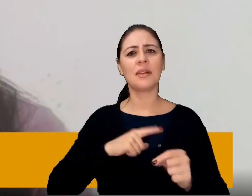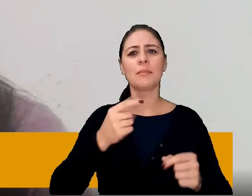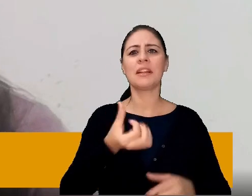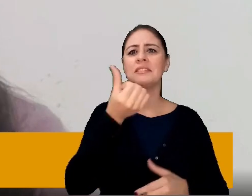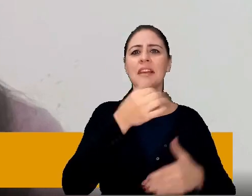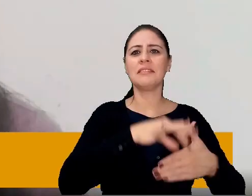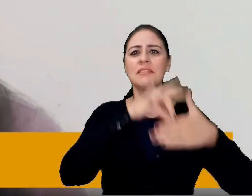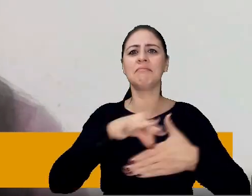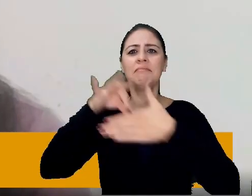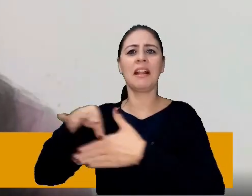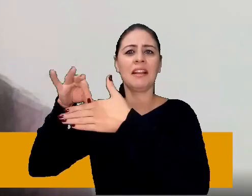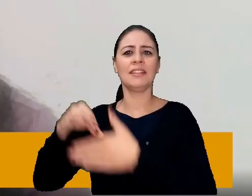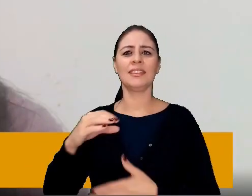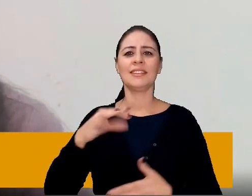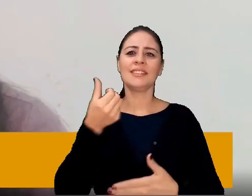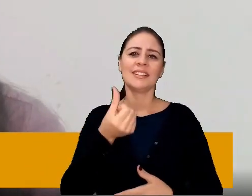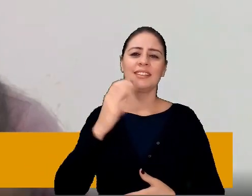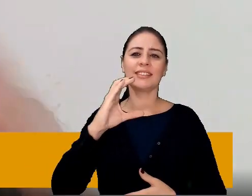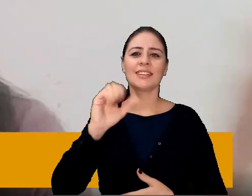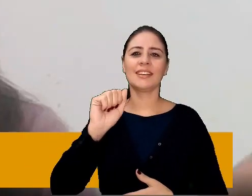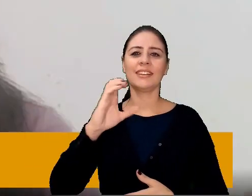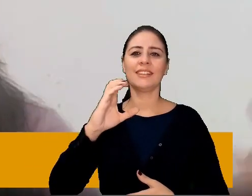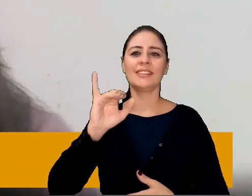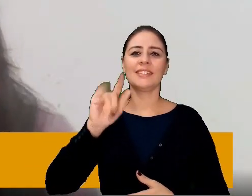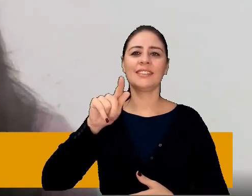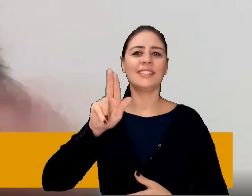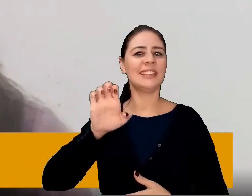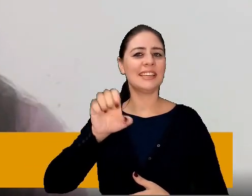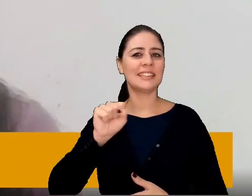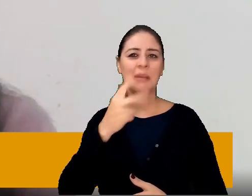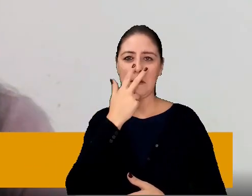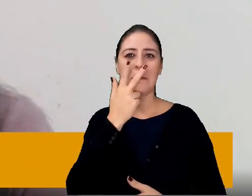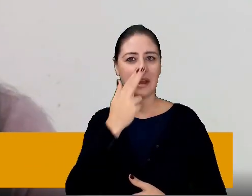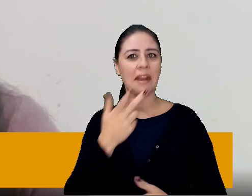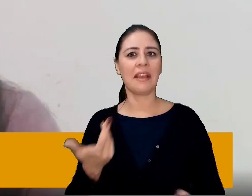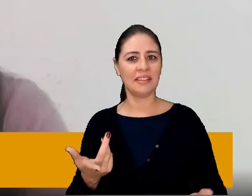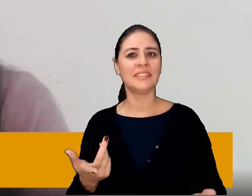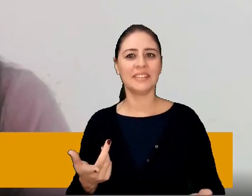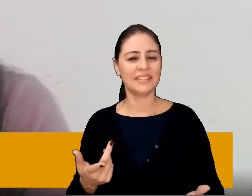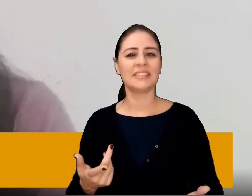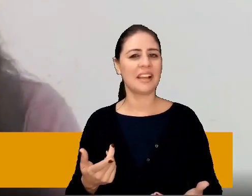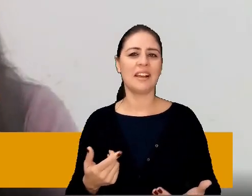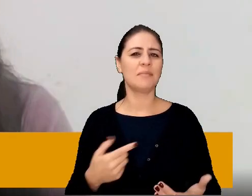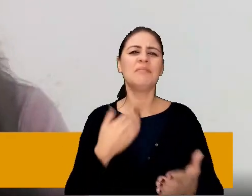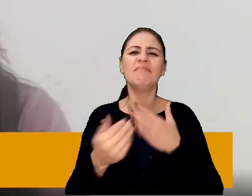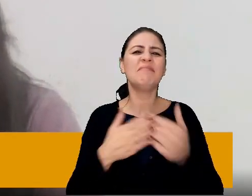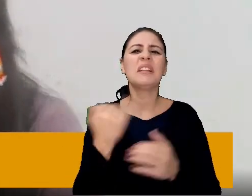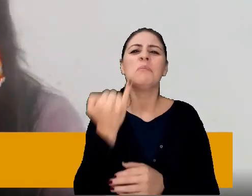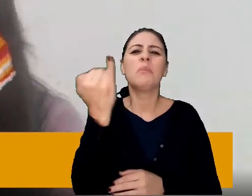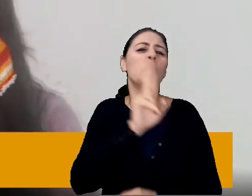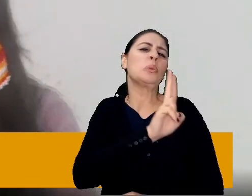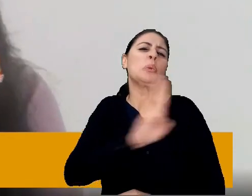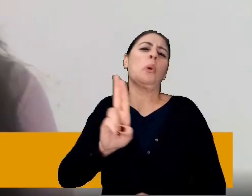porque nunca se viu isso, né? Como se fosse 6 caciques ou 6 lideranças. Eu acho que essas nomenclaturas também nem